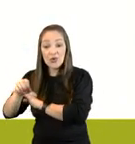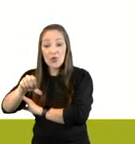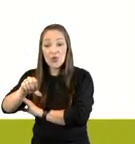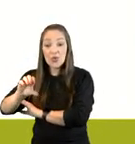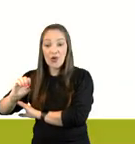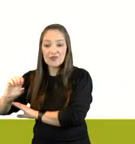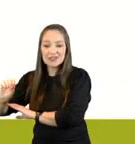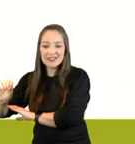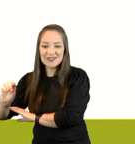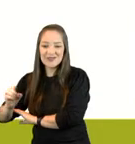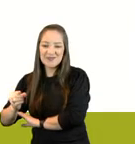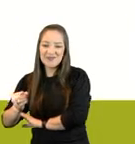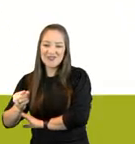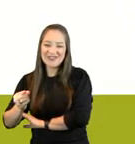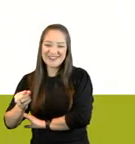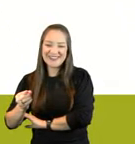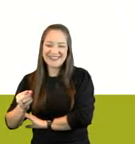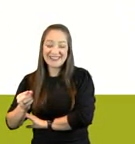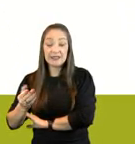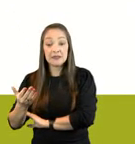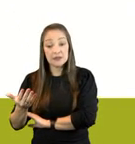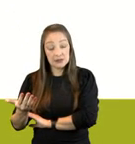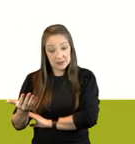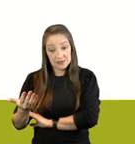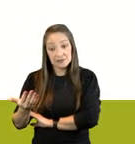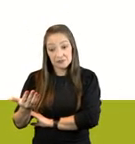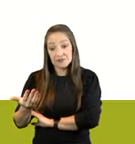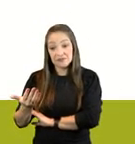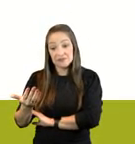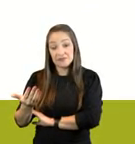900 mil. Né? Então,